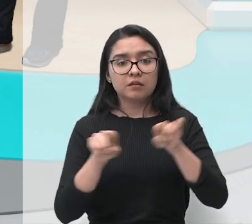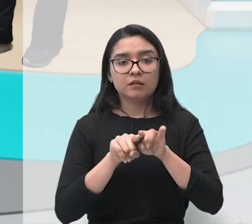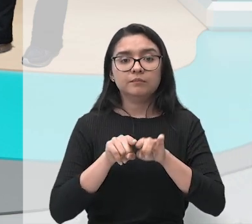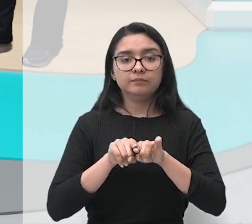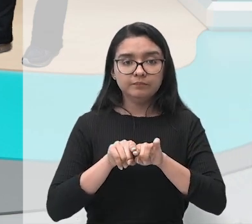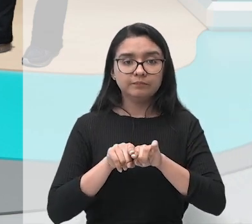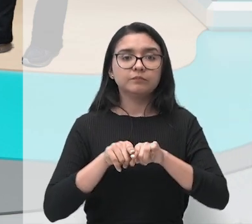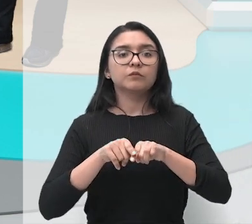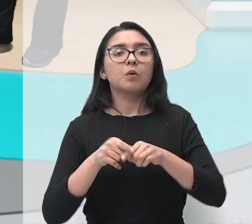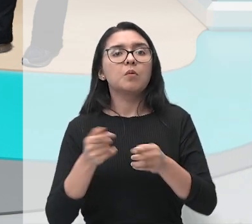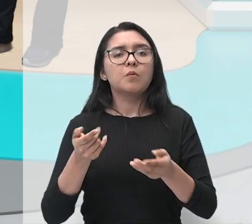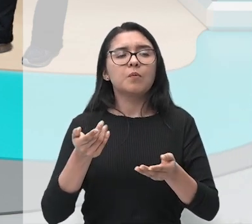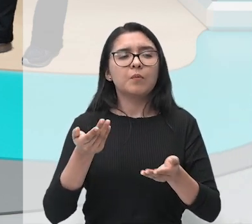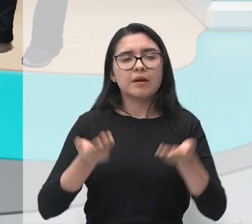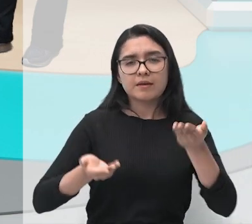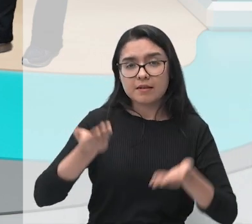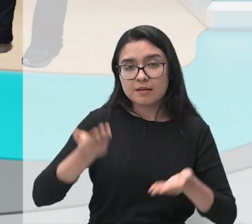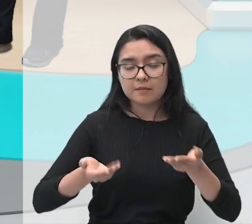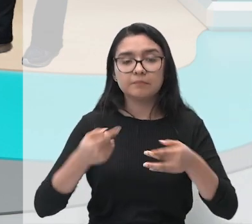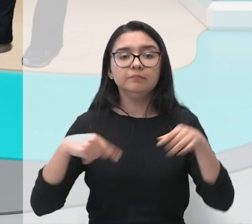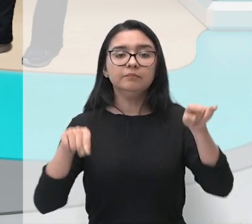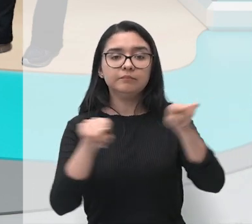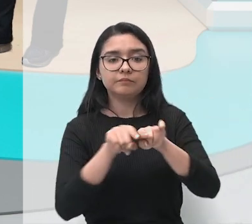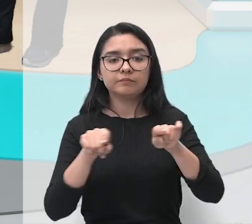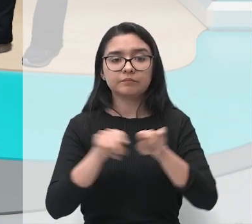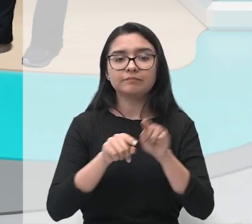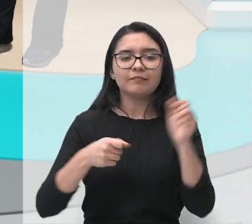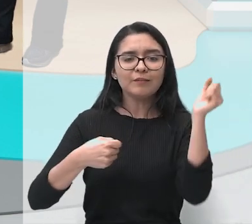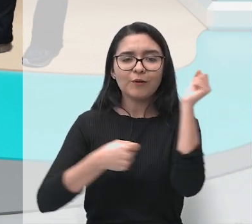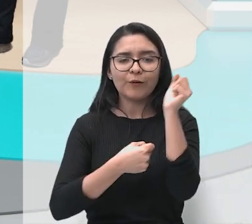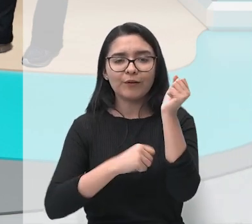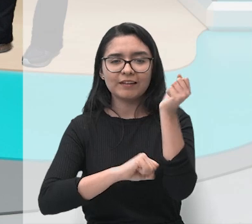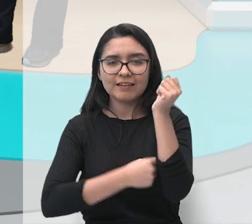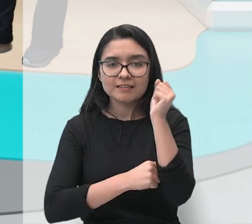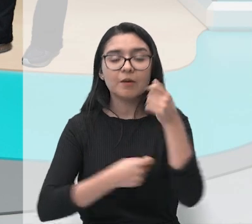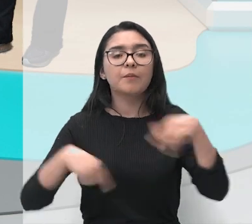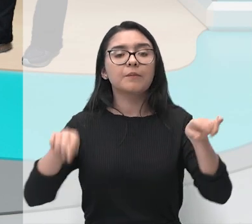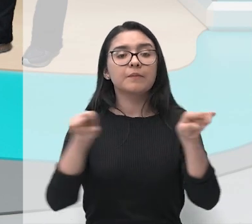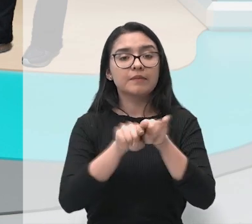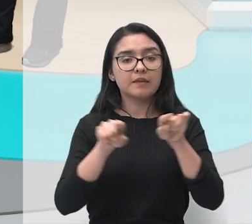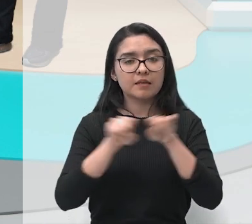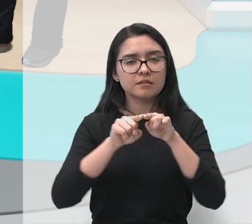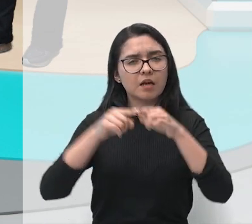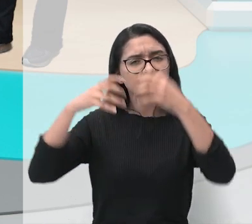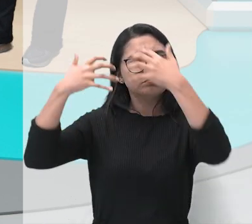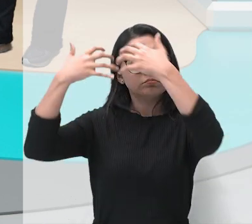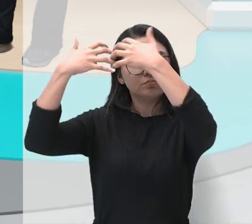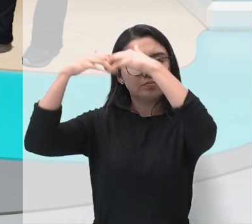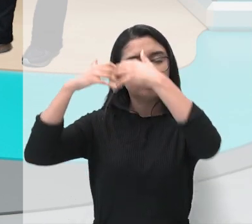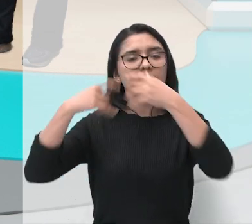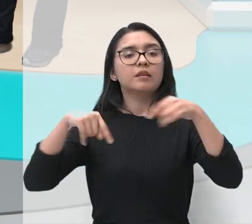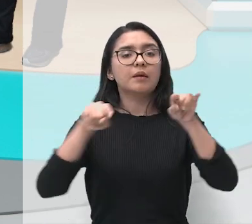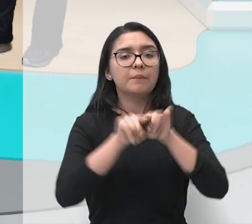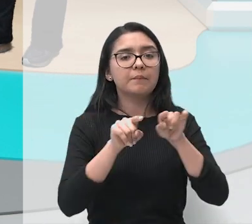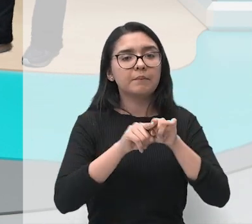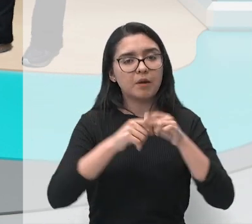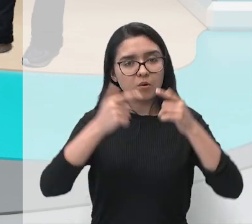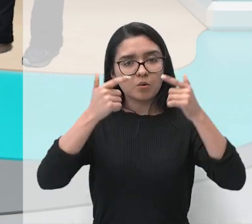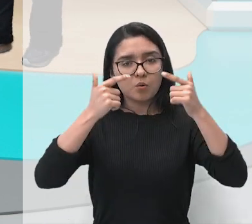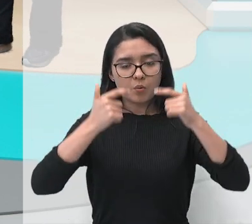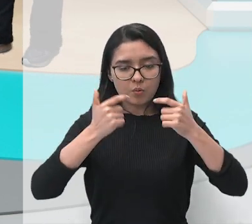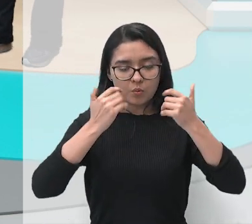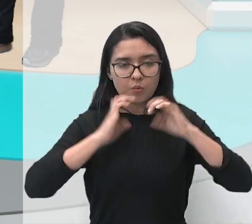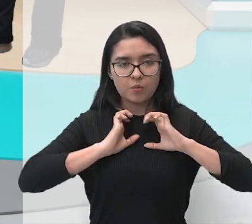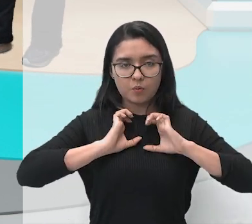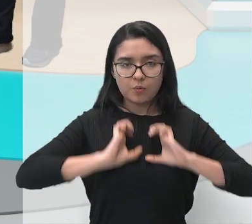o equilíbrio, a coordenação motora, a consciência corporal, ou seja, você